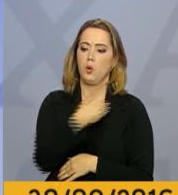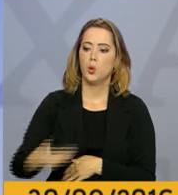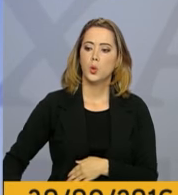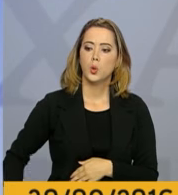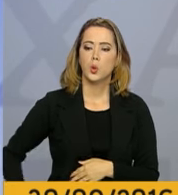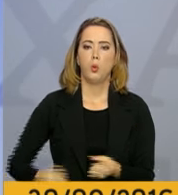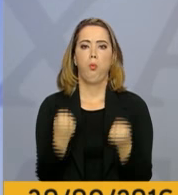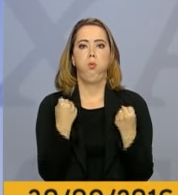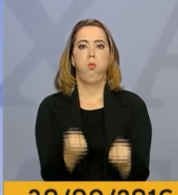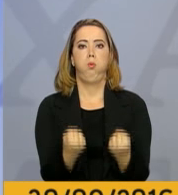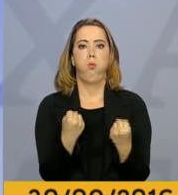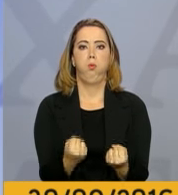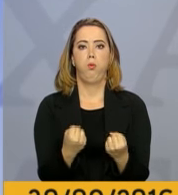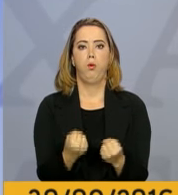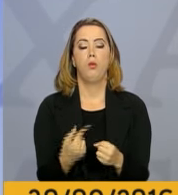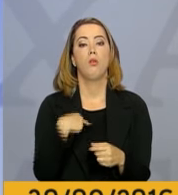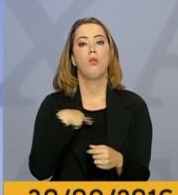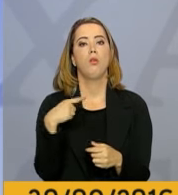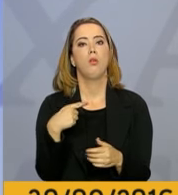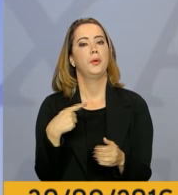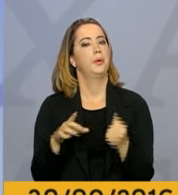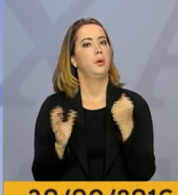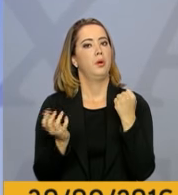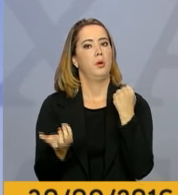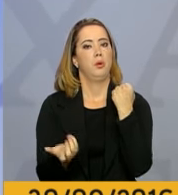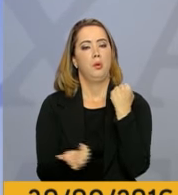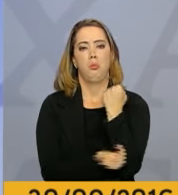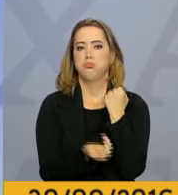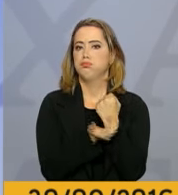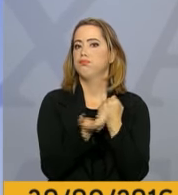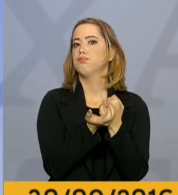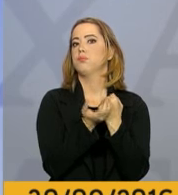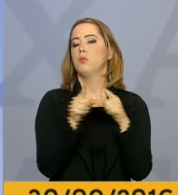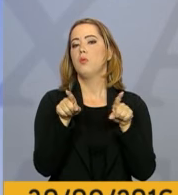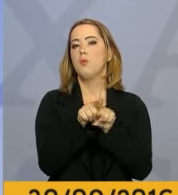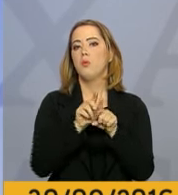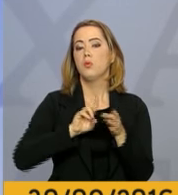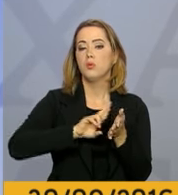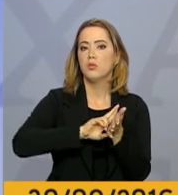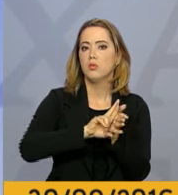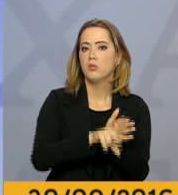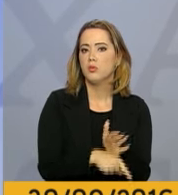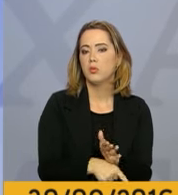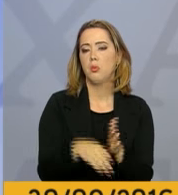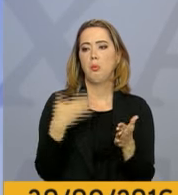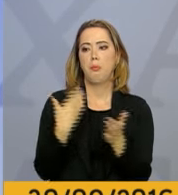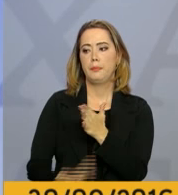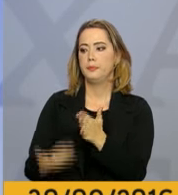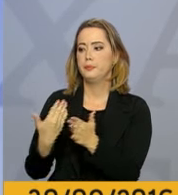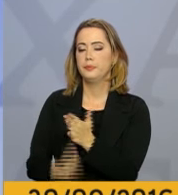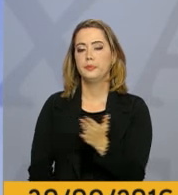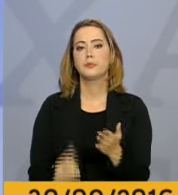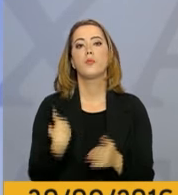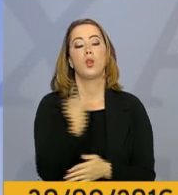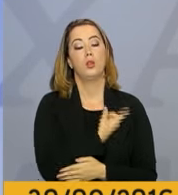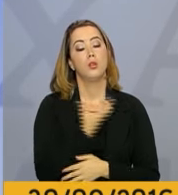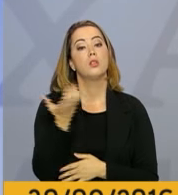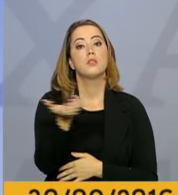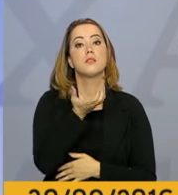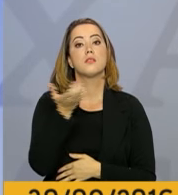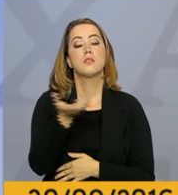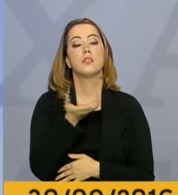a incompetência e o desperdício. Queremos, isto sim, um